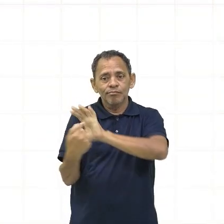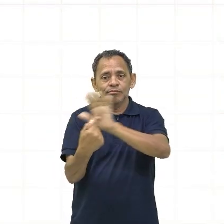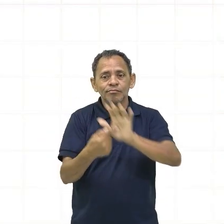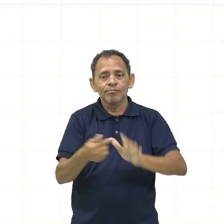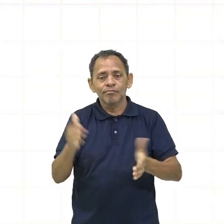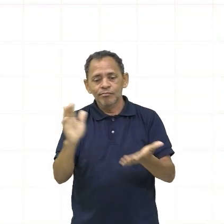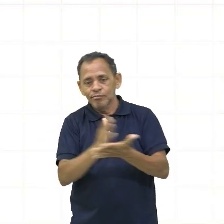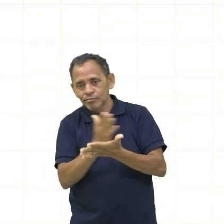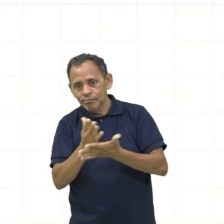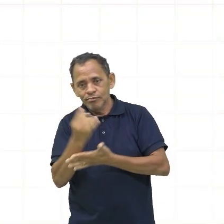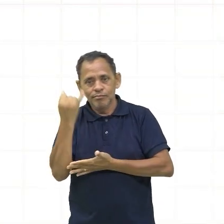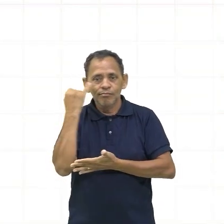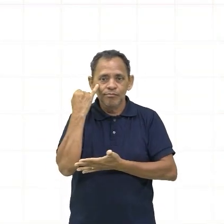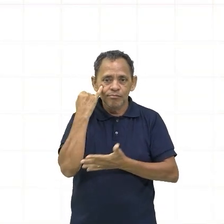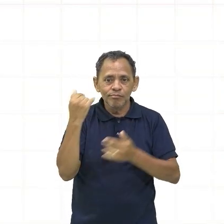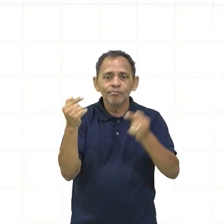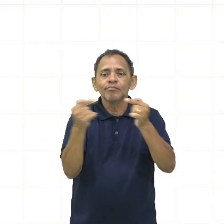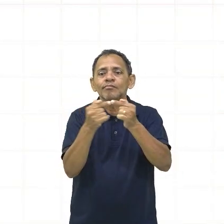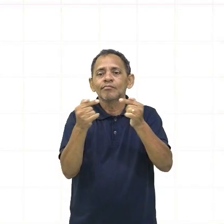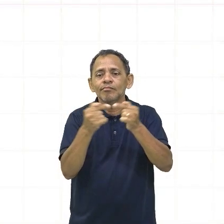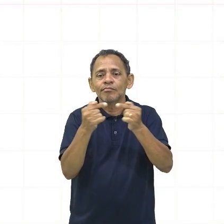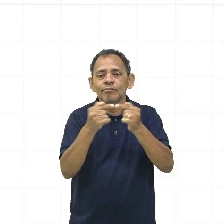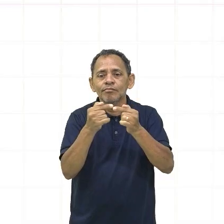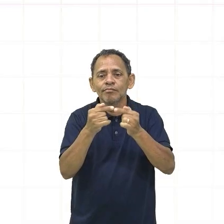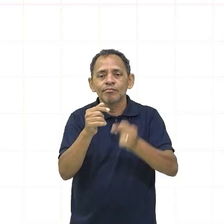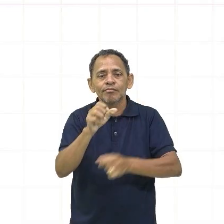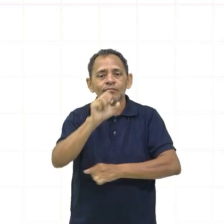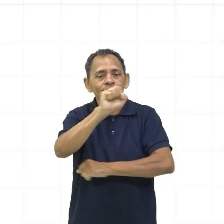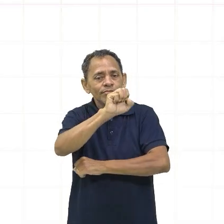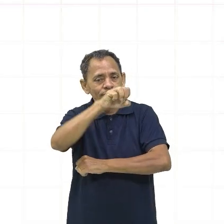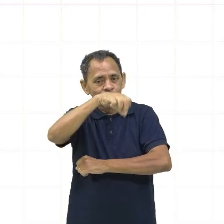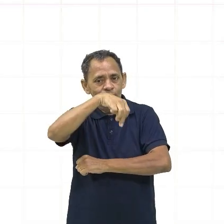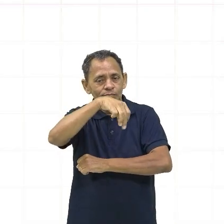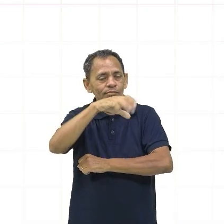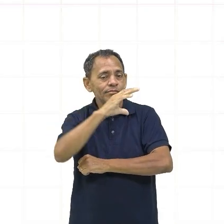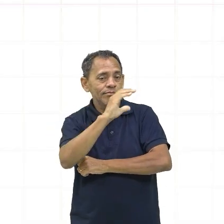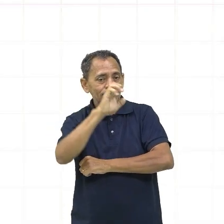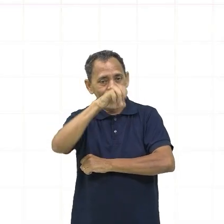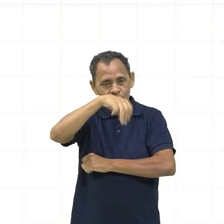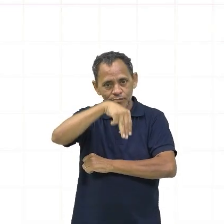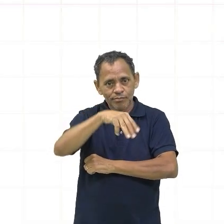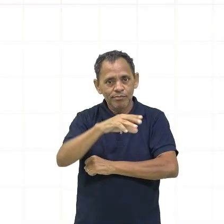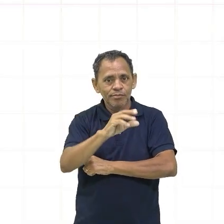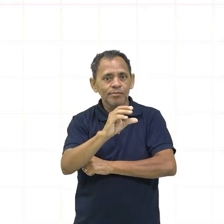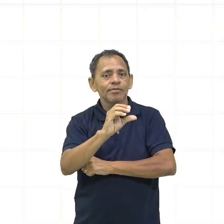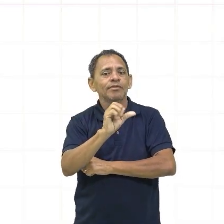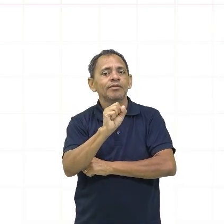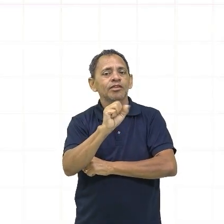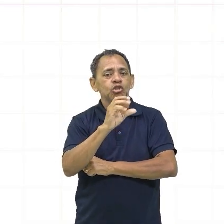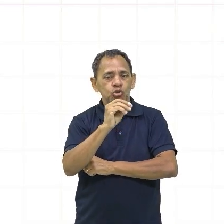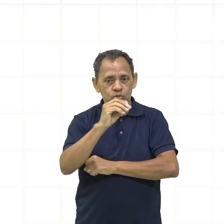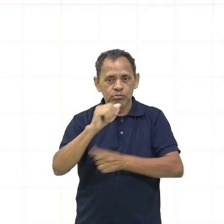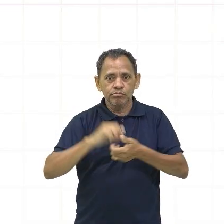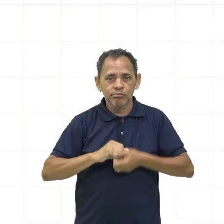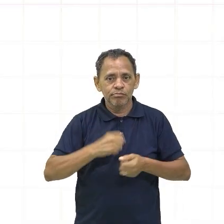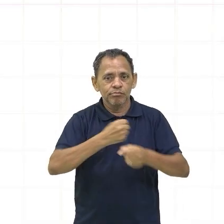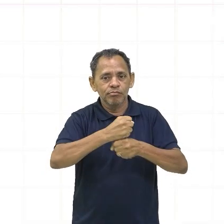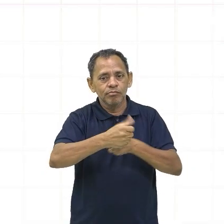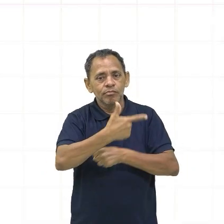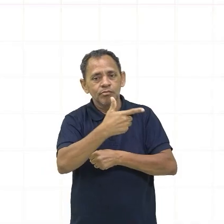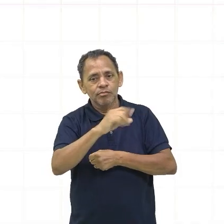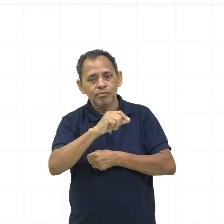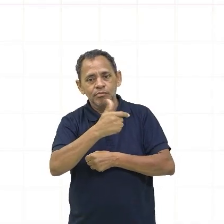dados de acordo com o Censo Demográfico do IBGE do ano de 2022, que são os dados mais